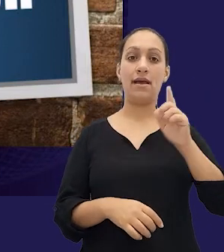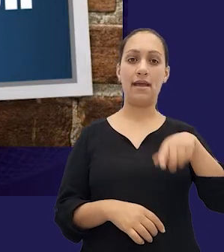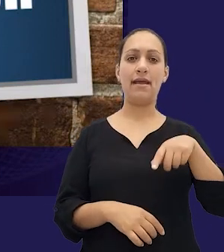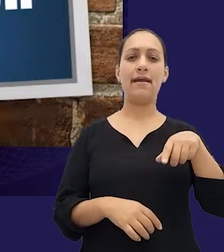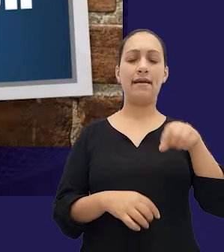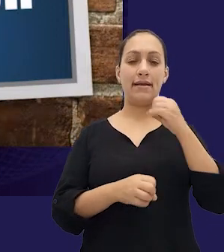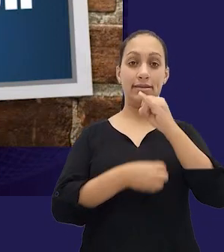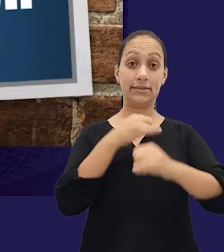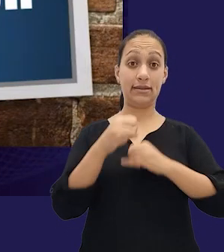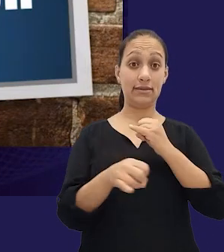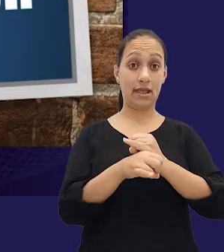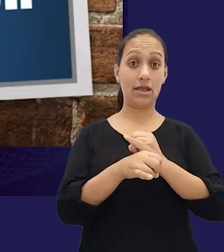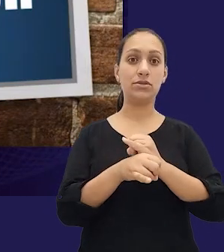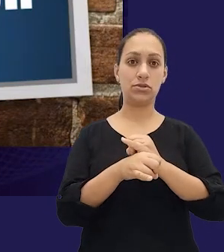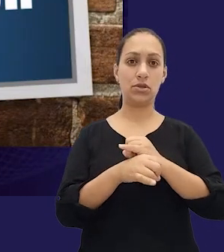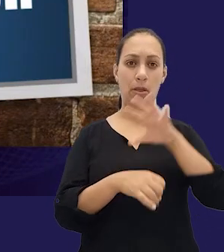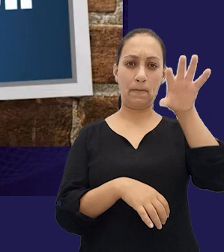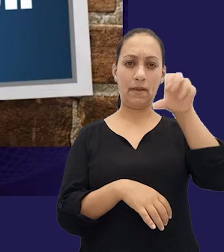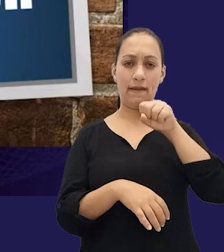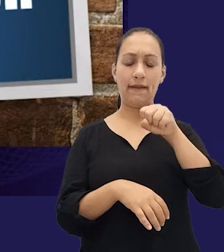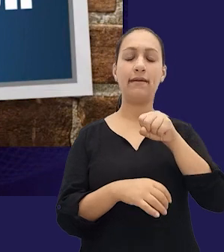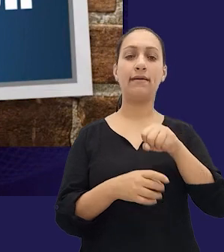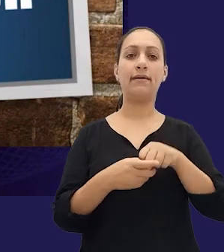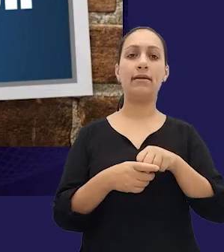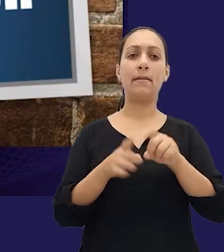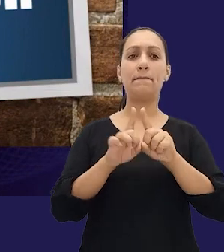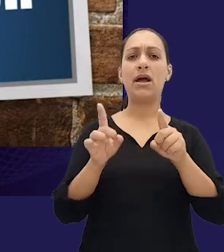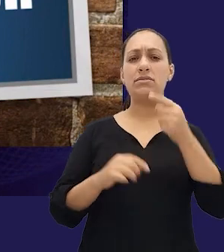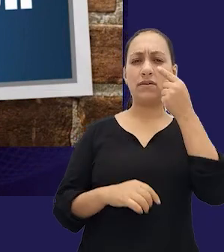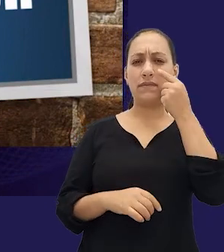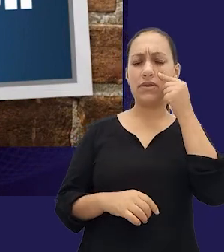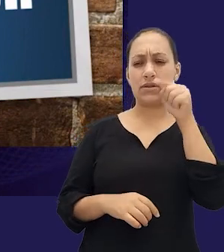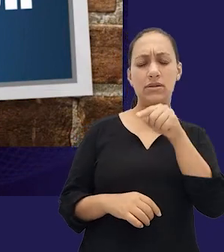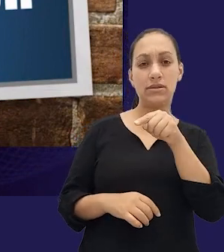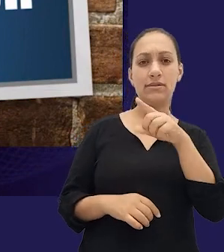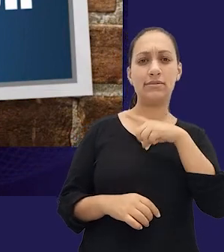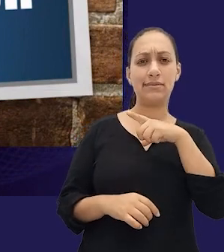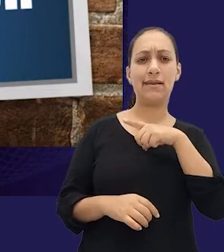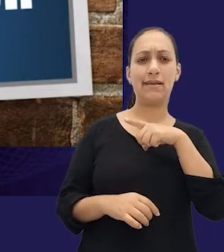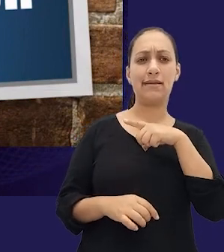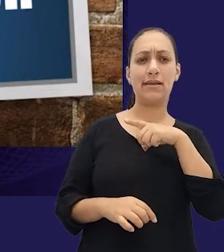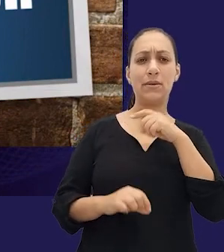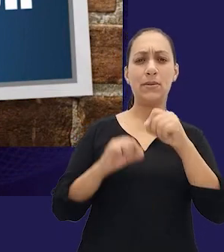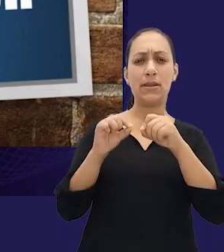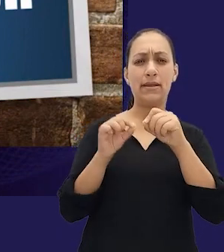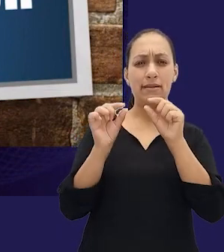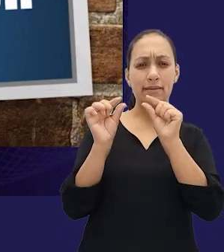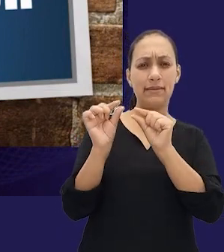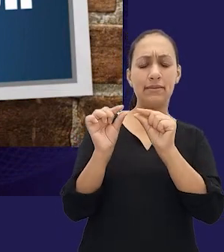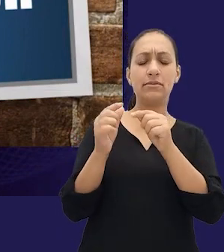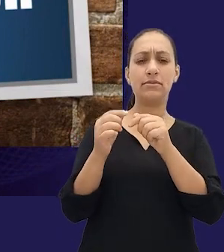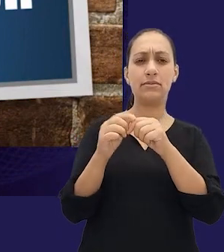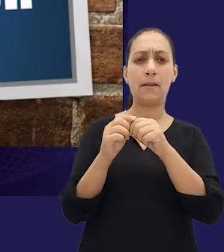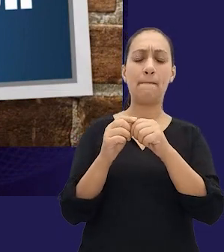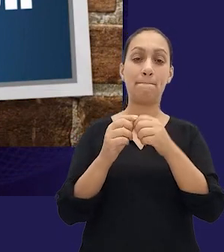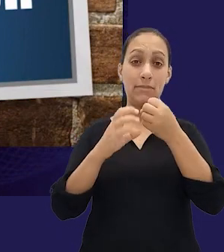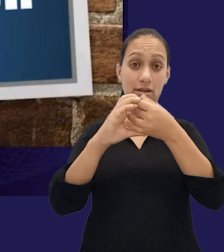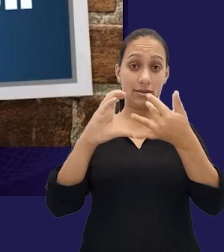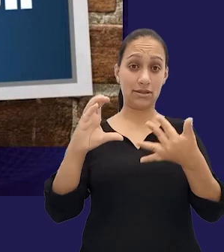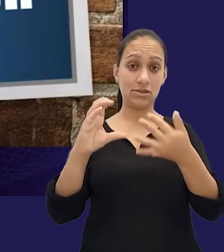internet. Aqui vocês vão ver, mas tem um halo de inibição. Sim, gente, tem um halo de inibição muito pequeno, tá, isso daqui